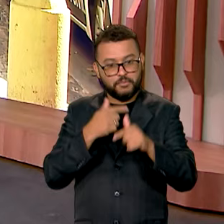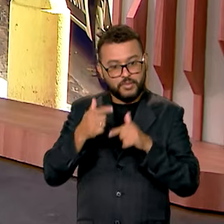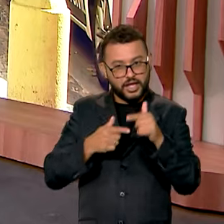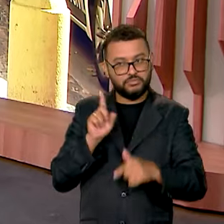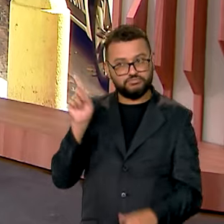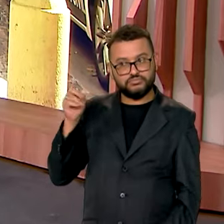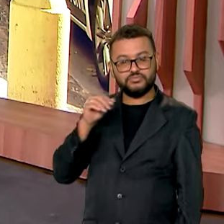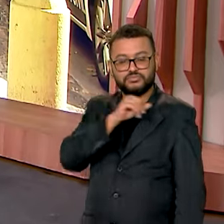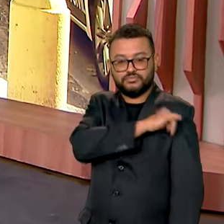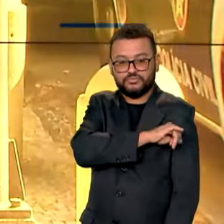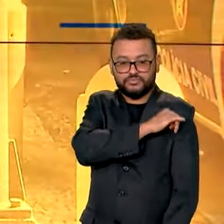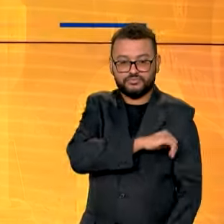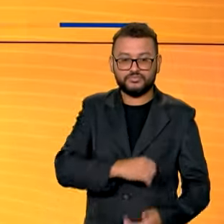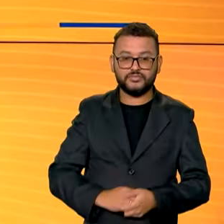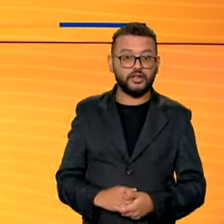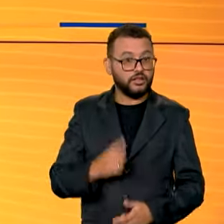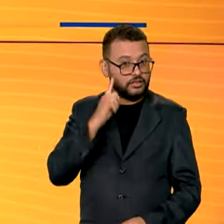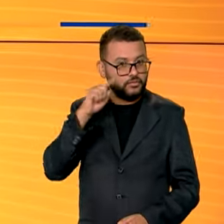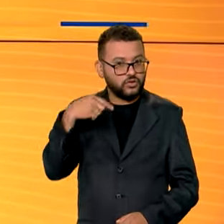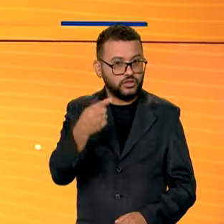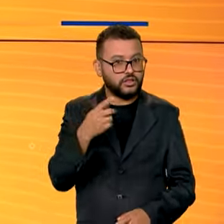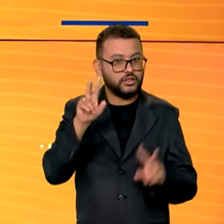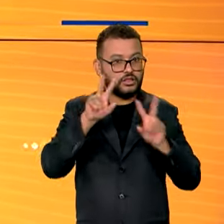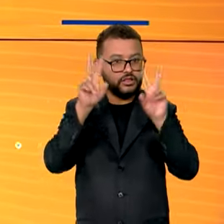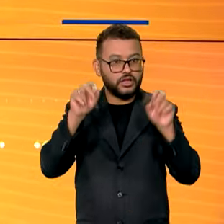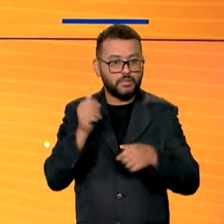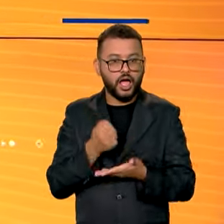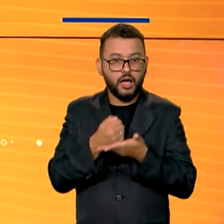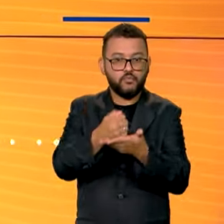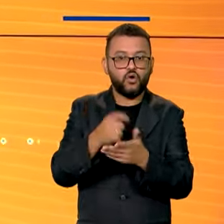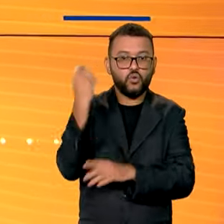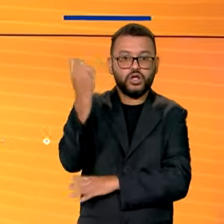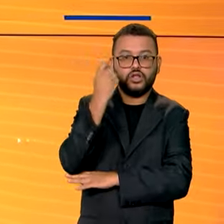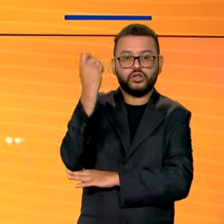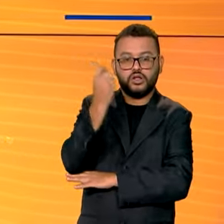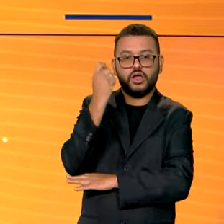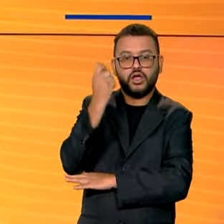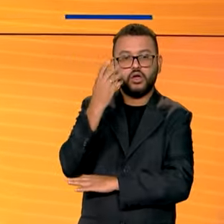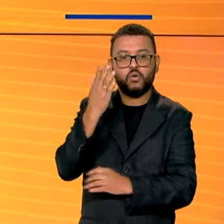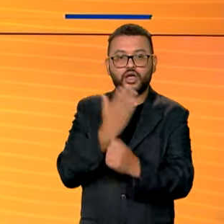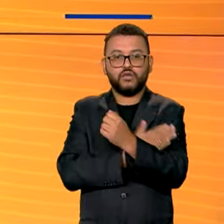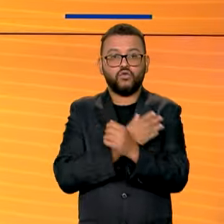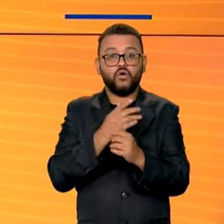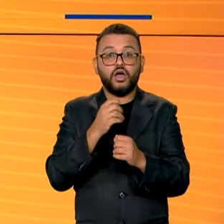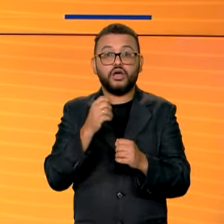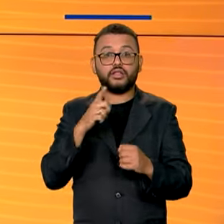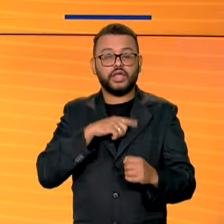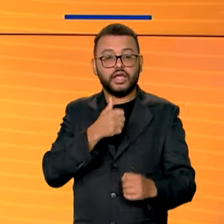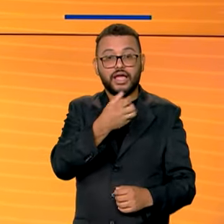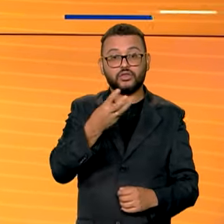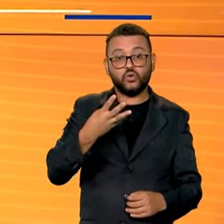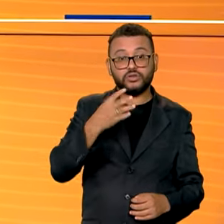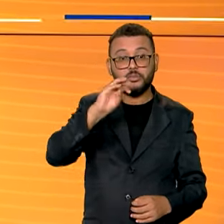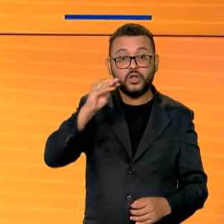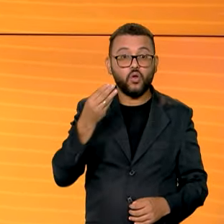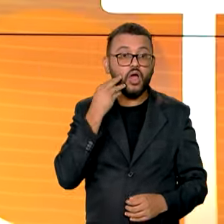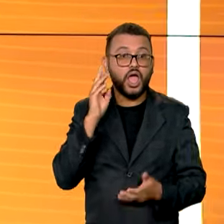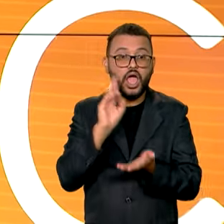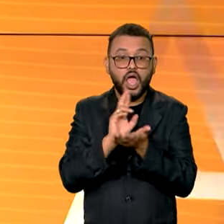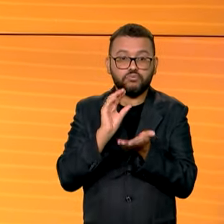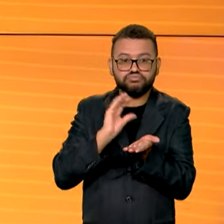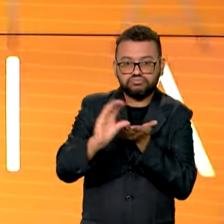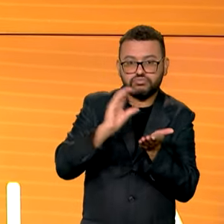aí no Rio de Janeiro. Veja a seguir, apoio ao Rio Grande do Sul. Arquivo Nacional anuncia 14 milhões de reais